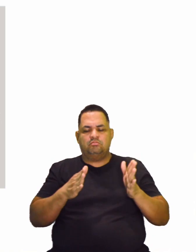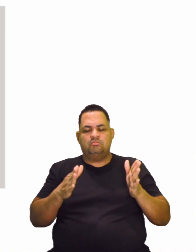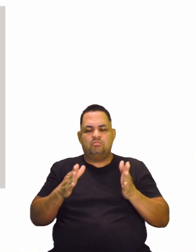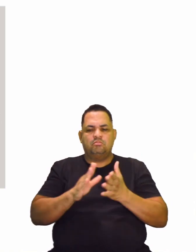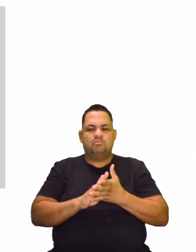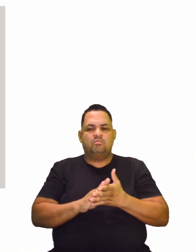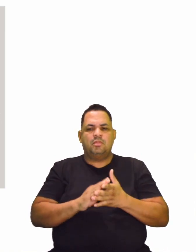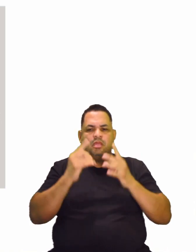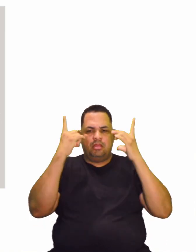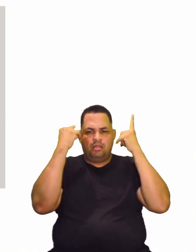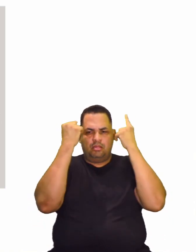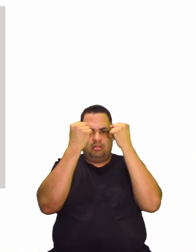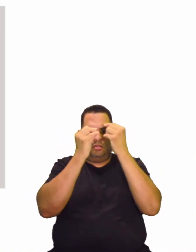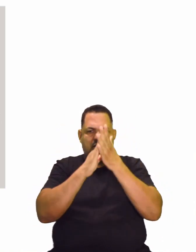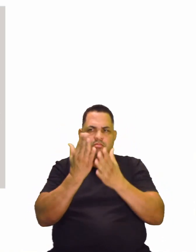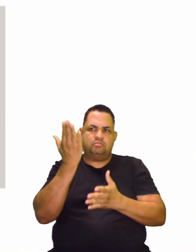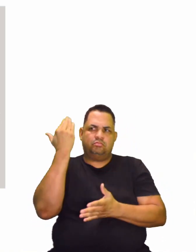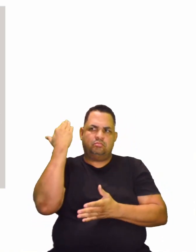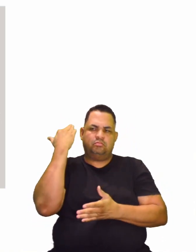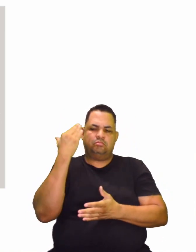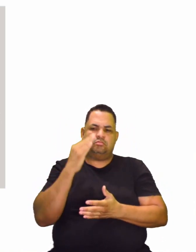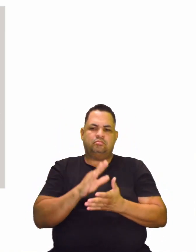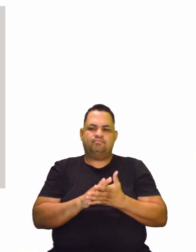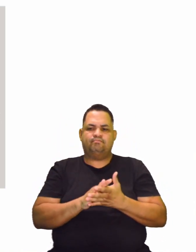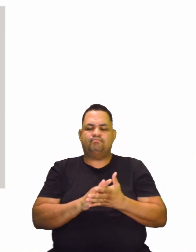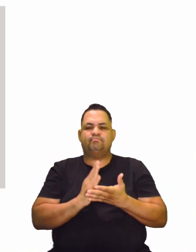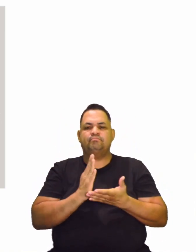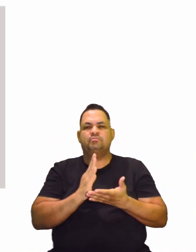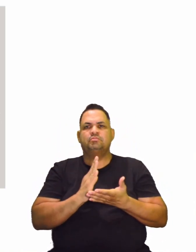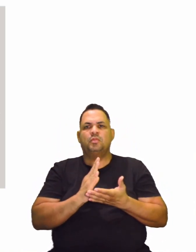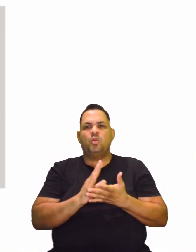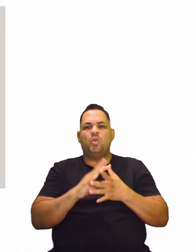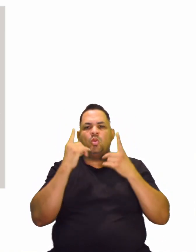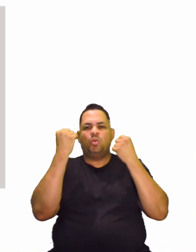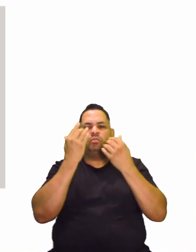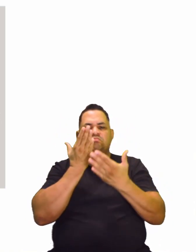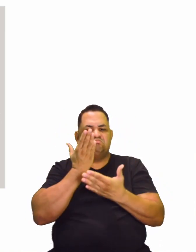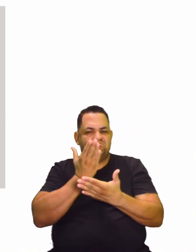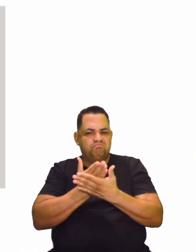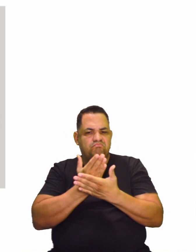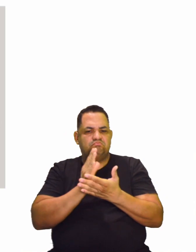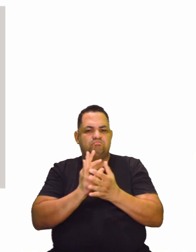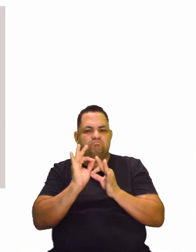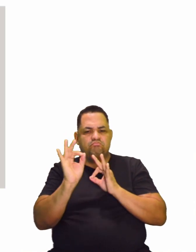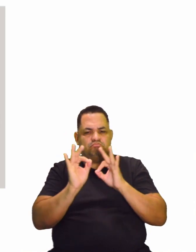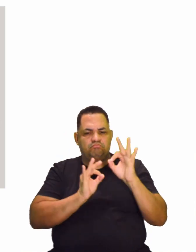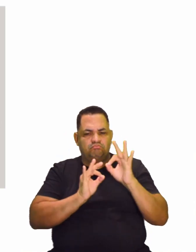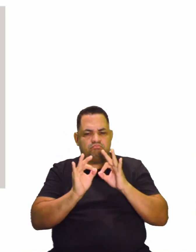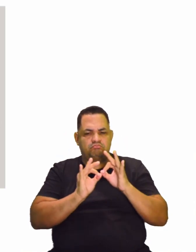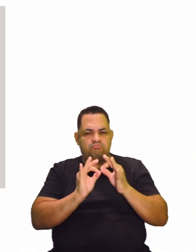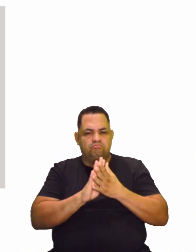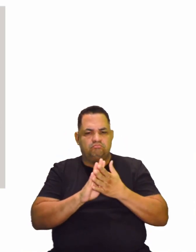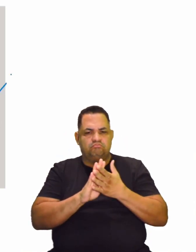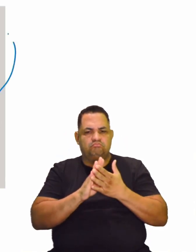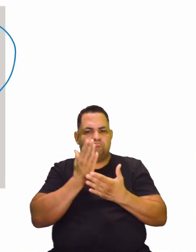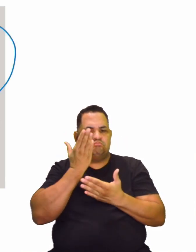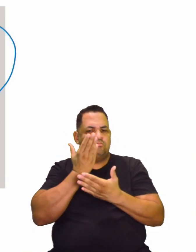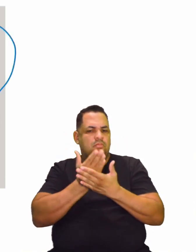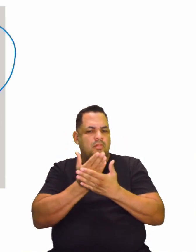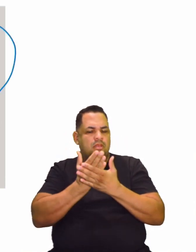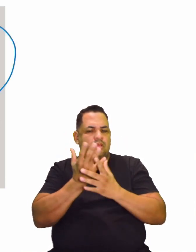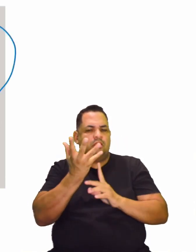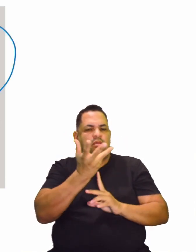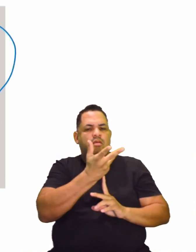Antiga. Então, desde esse período antigo, os gregos se dedicaram muito, né, à arte, tanto no